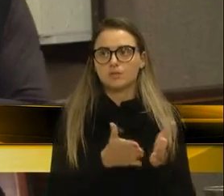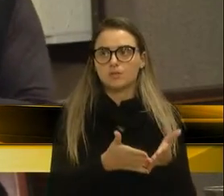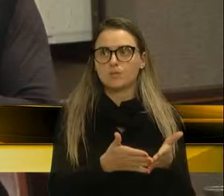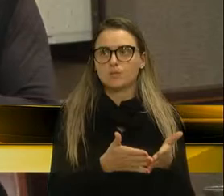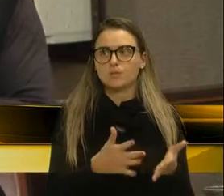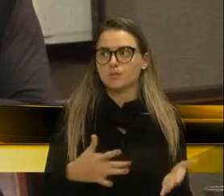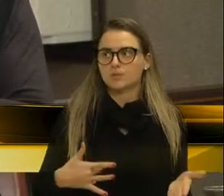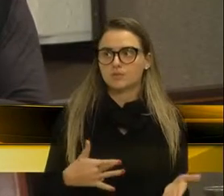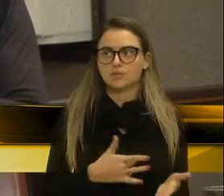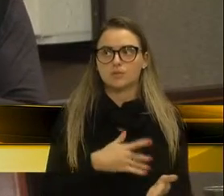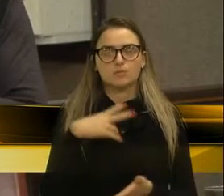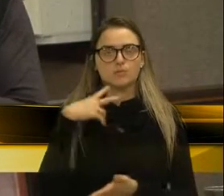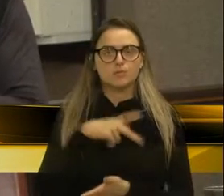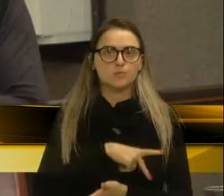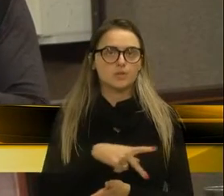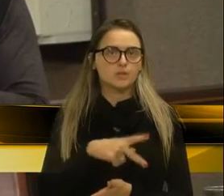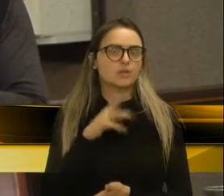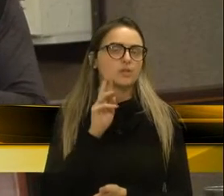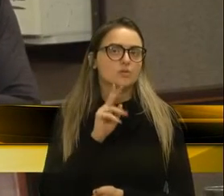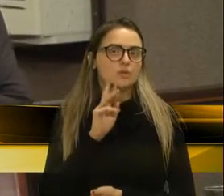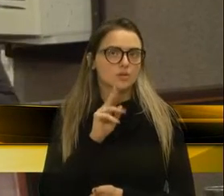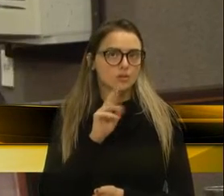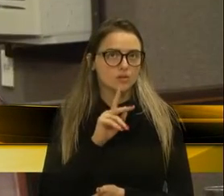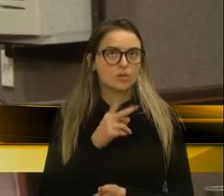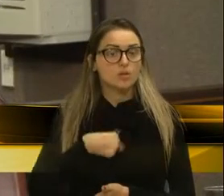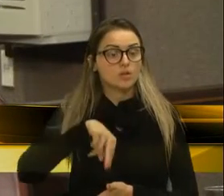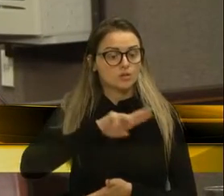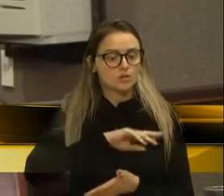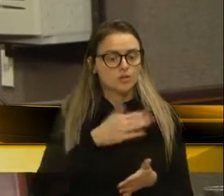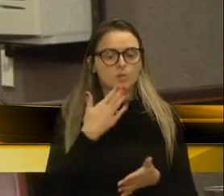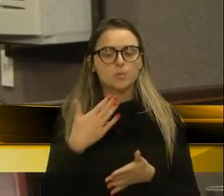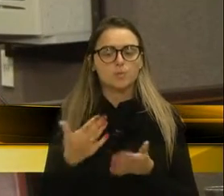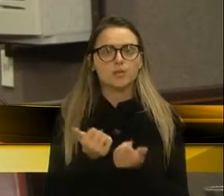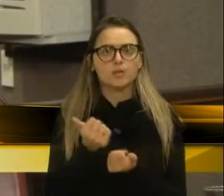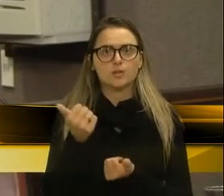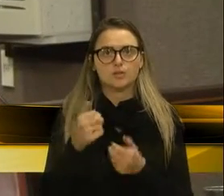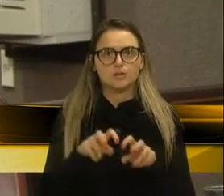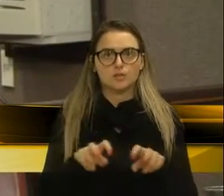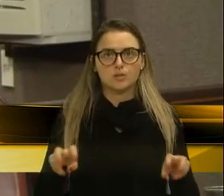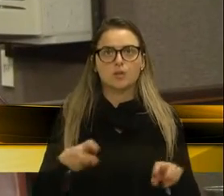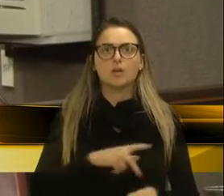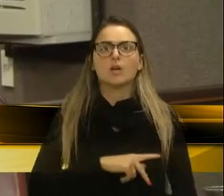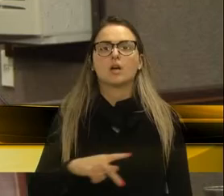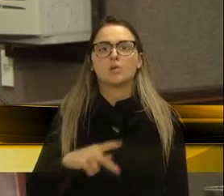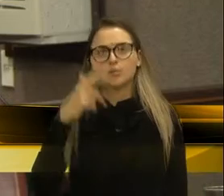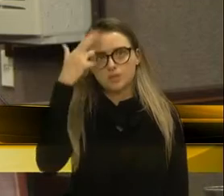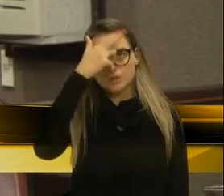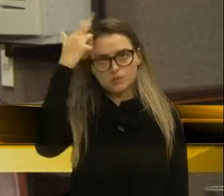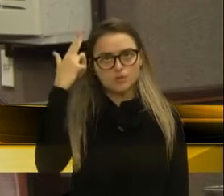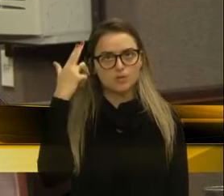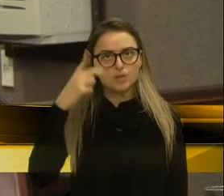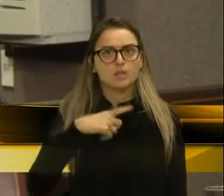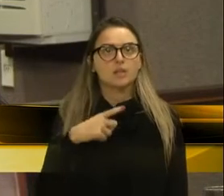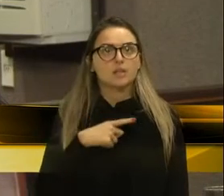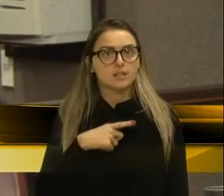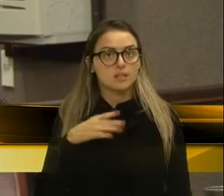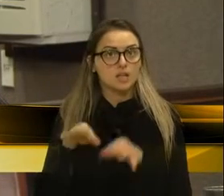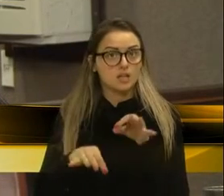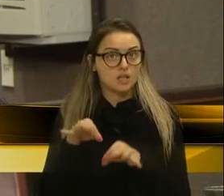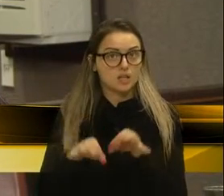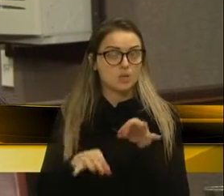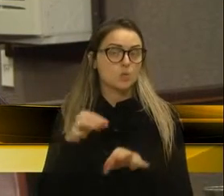presidente Renato Oliveira. Vamos solicitar à mesa diretora, ao presidente Flávio Cassino, nós temos o jurídico aqui da